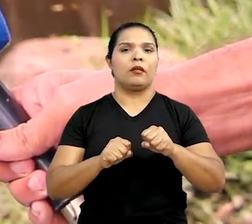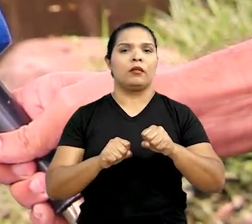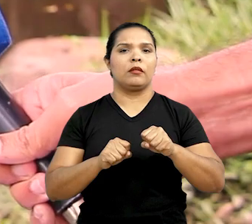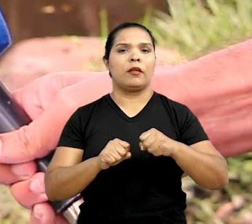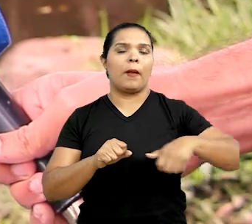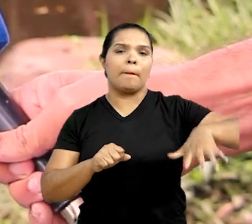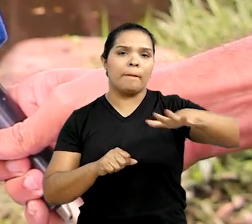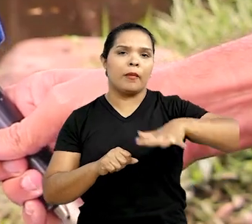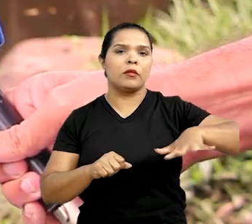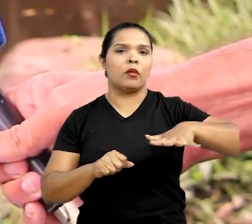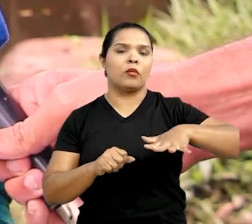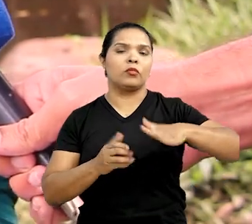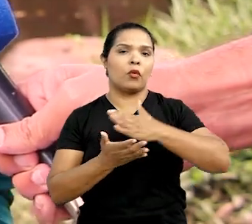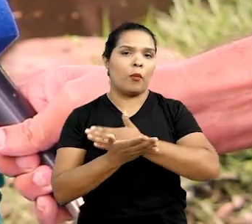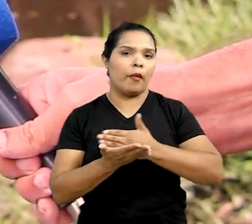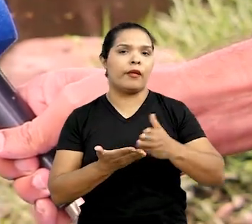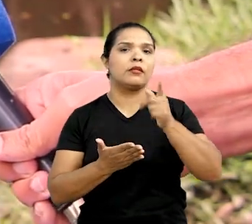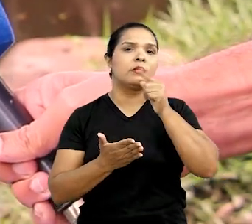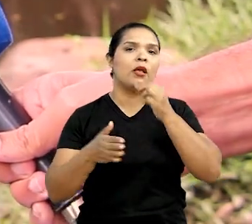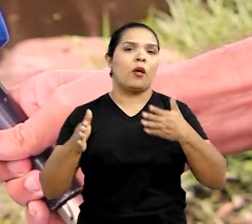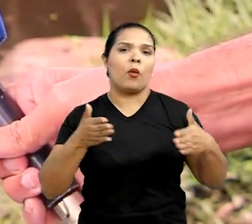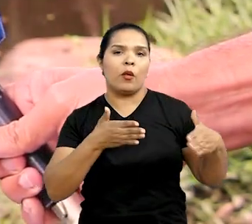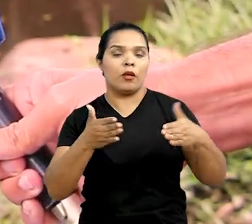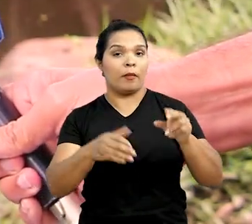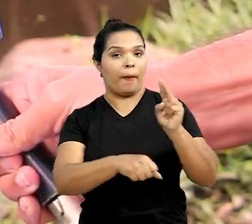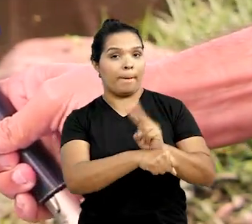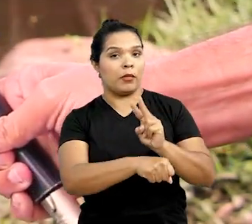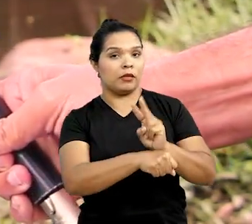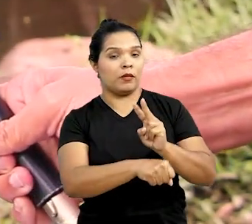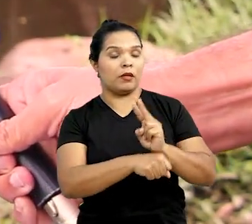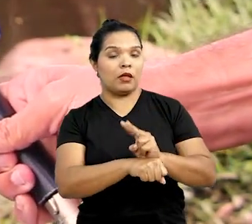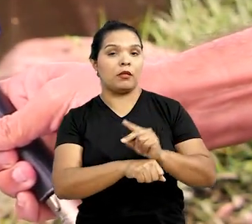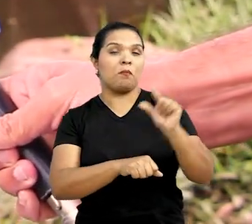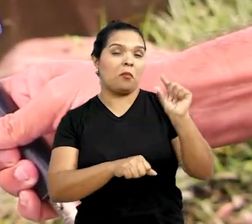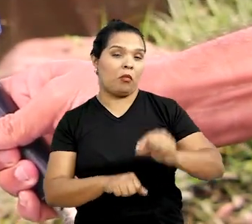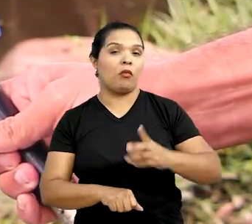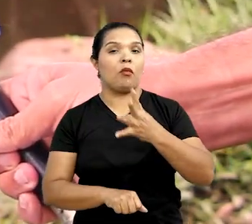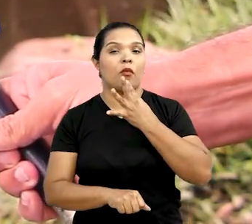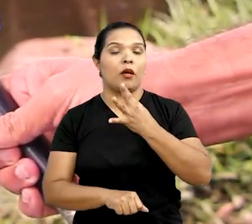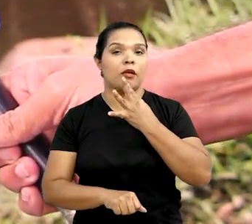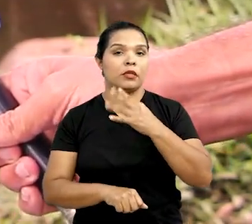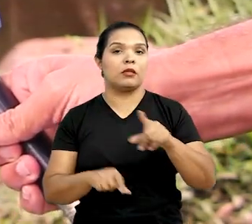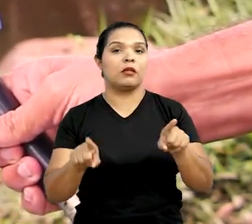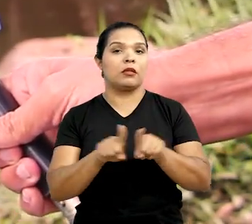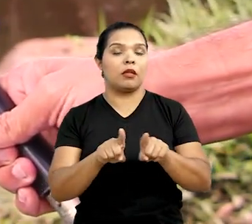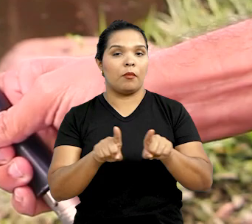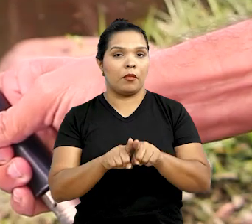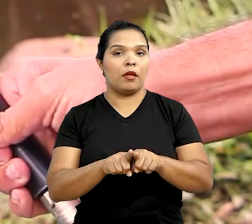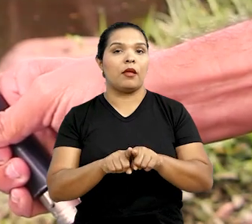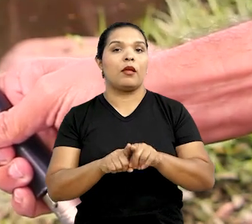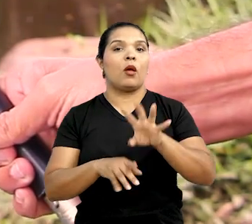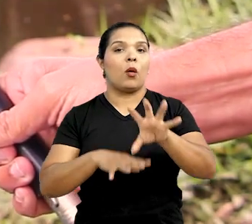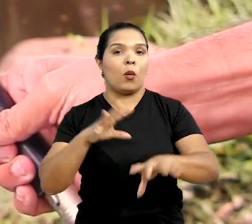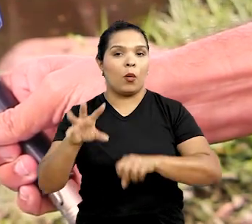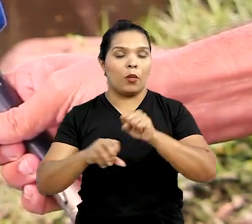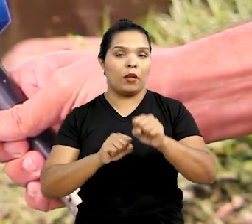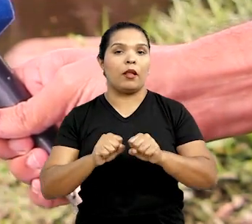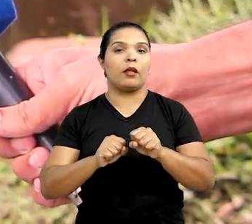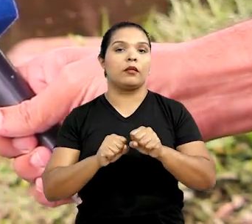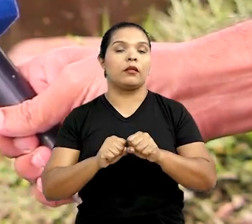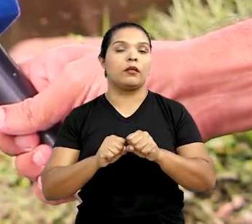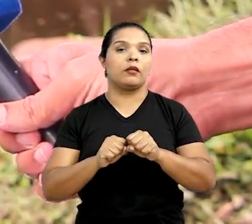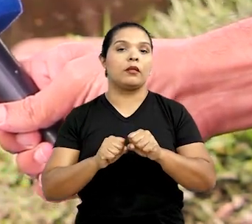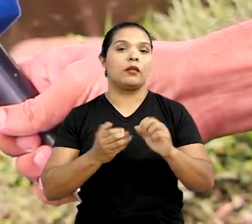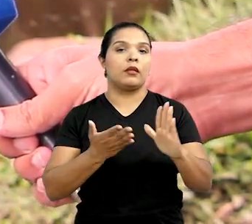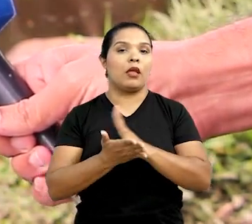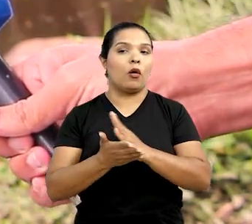que é a região das nascentes, que normalmente ela é mais preservada e menos conhecida. A gente coleta também no médio curso, na região de Santa Luz, e